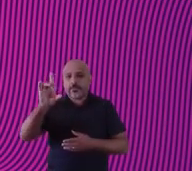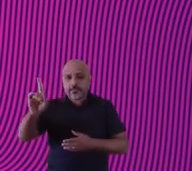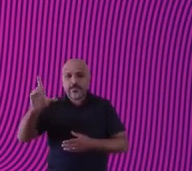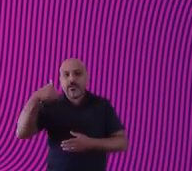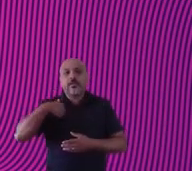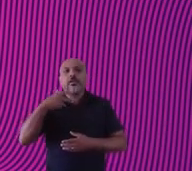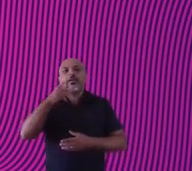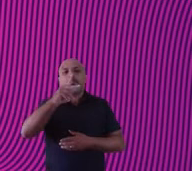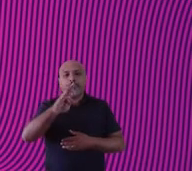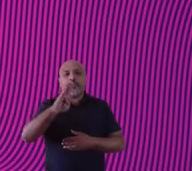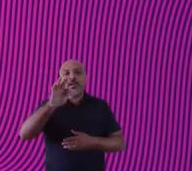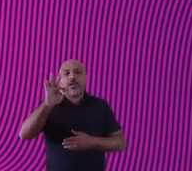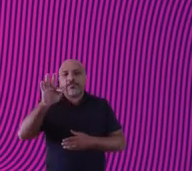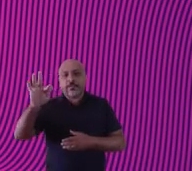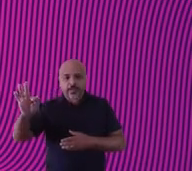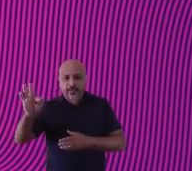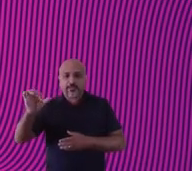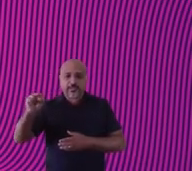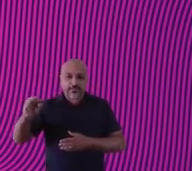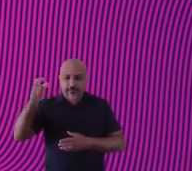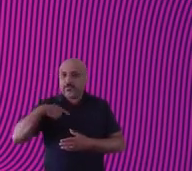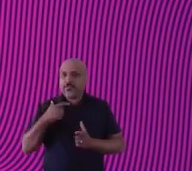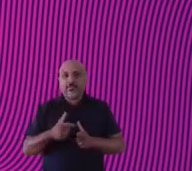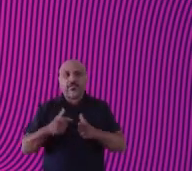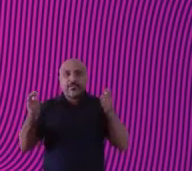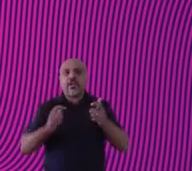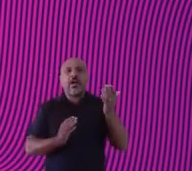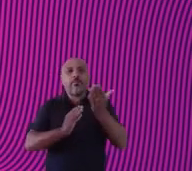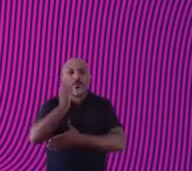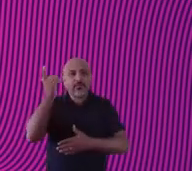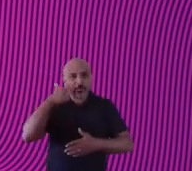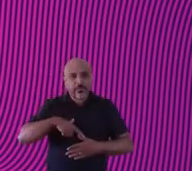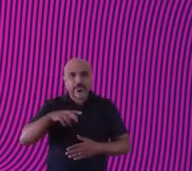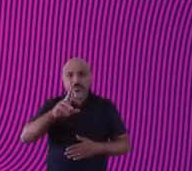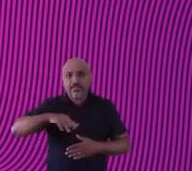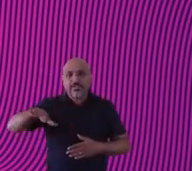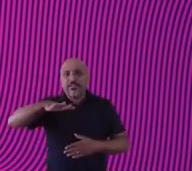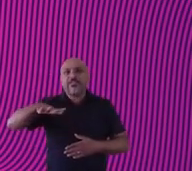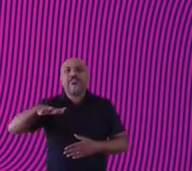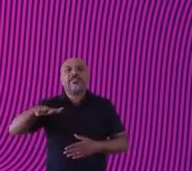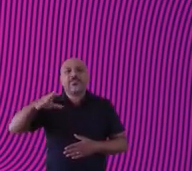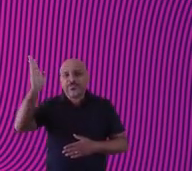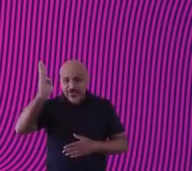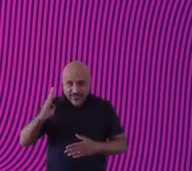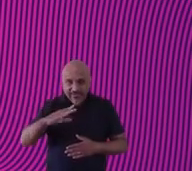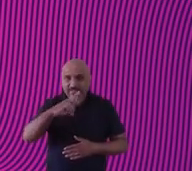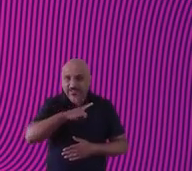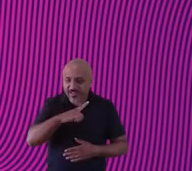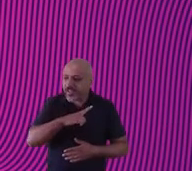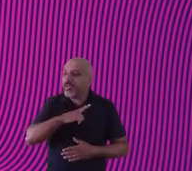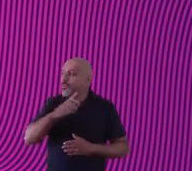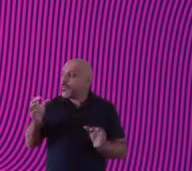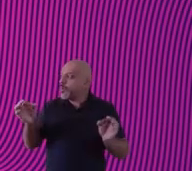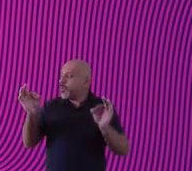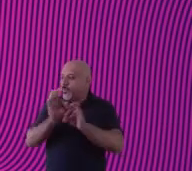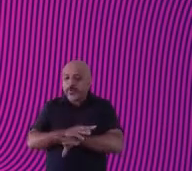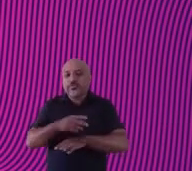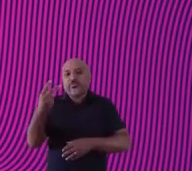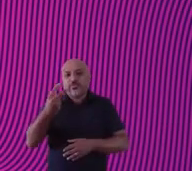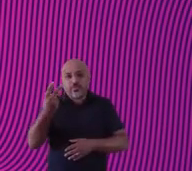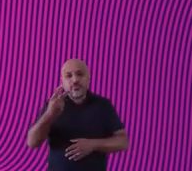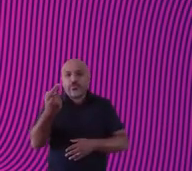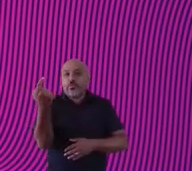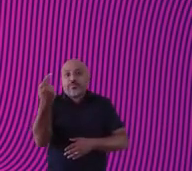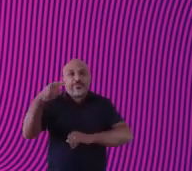PSS e foi até surpreendente né então inclusive aprovação regulatória no Brasil se deu muito pelo desfecho secundário o